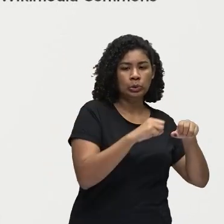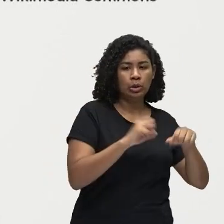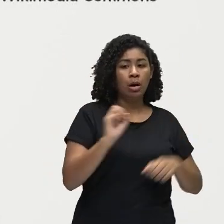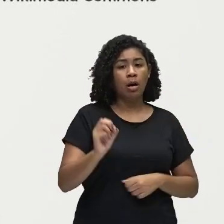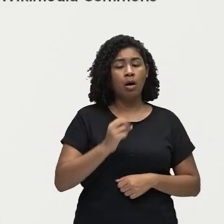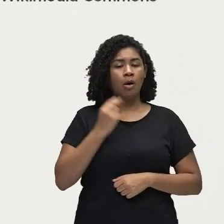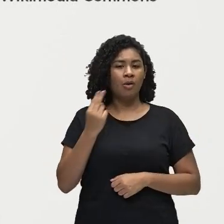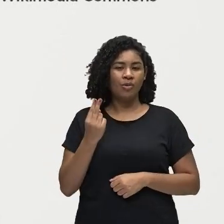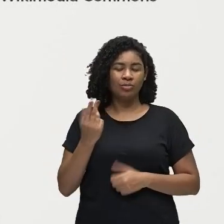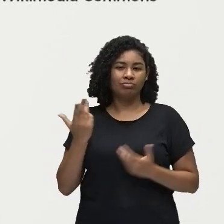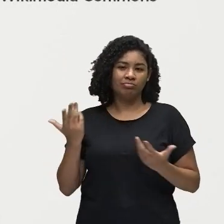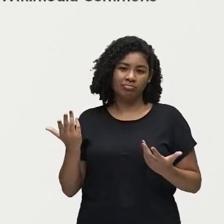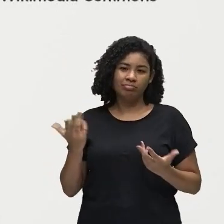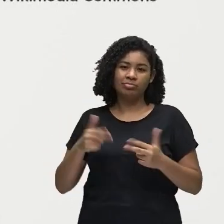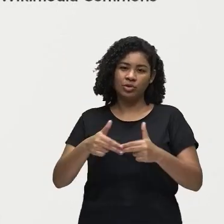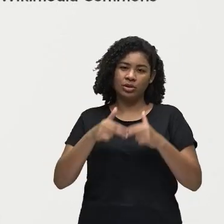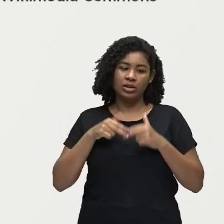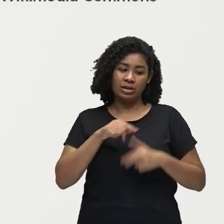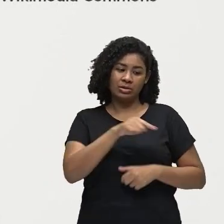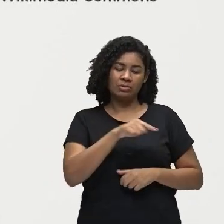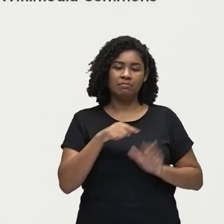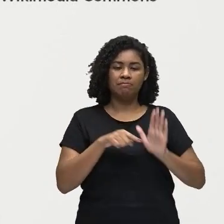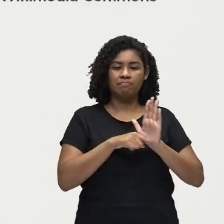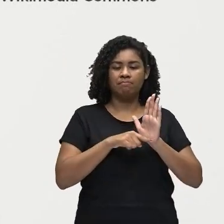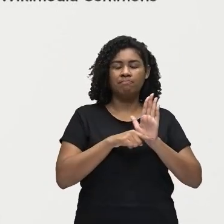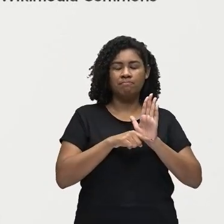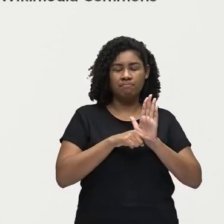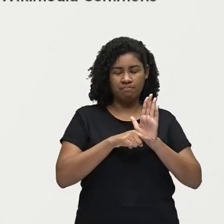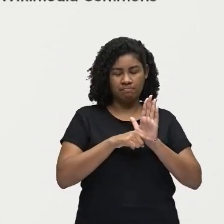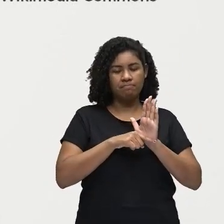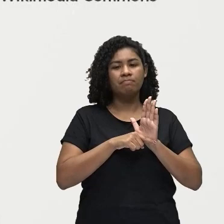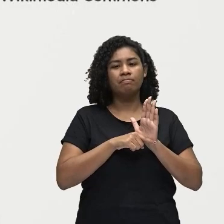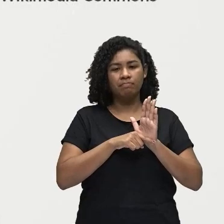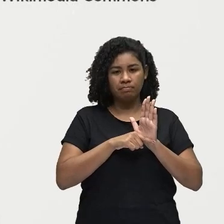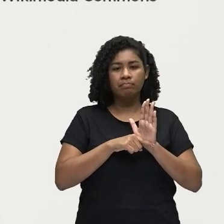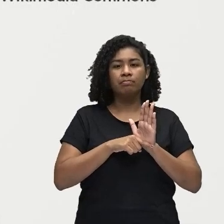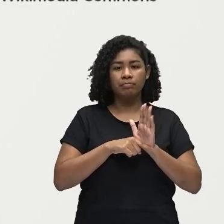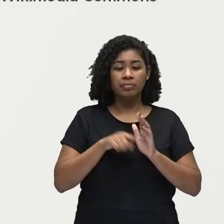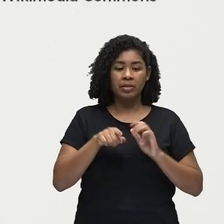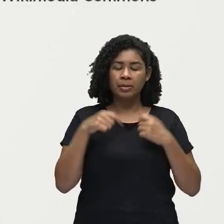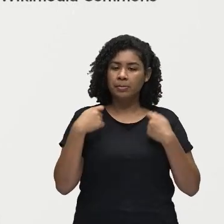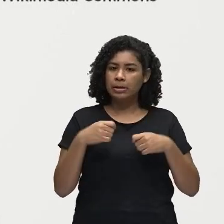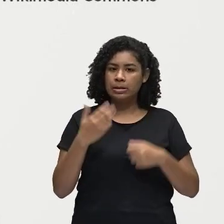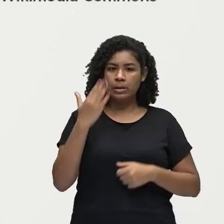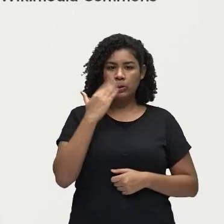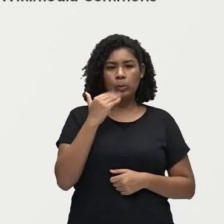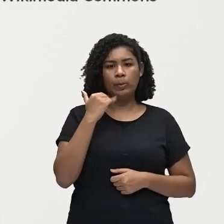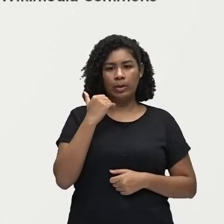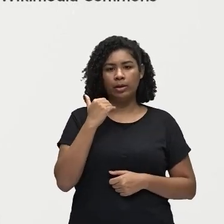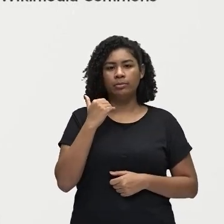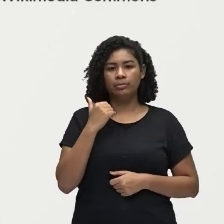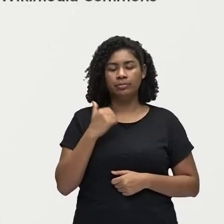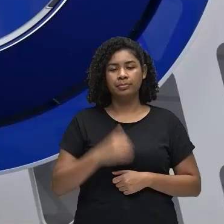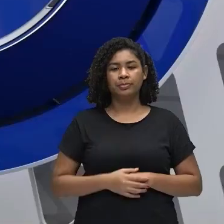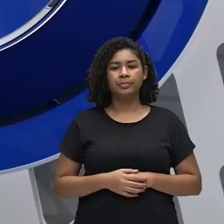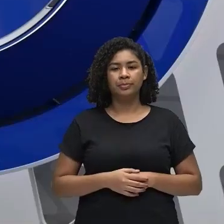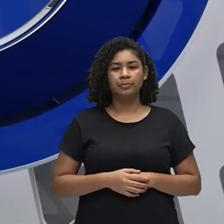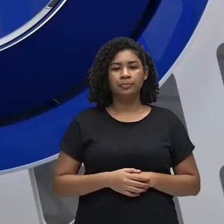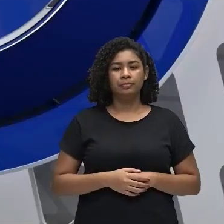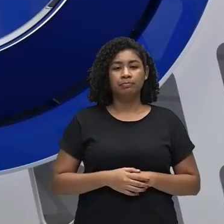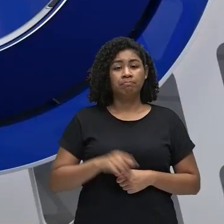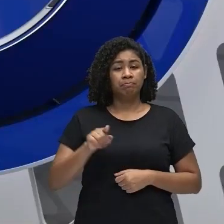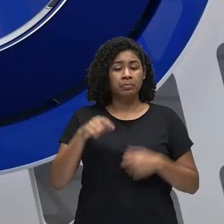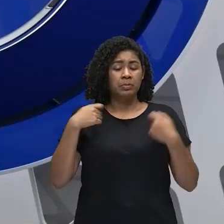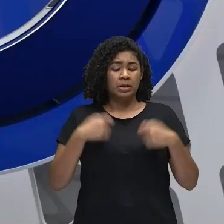zebra. É uma relação de predatismo, ele precisa se alimentar